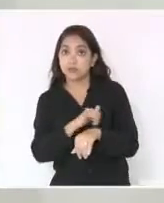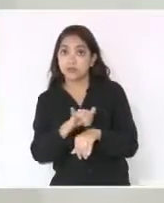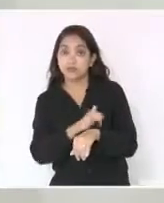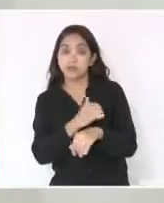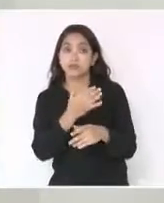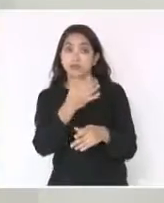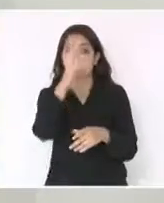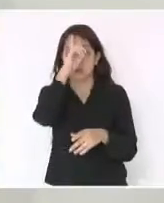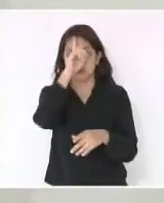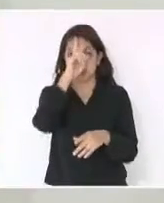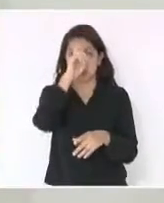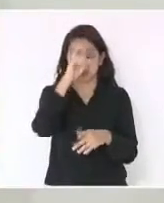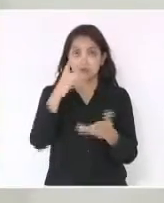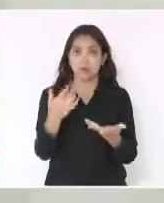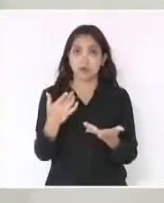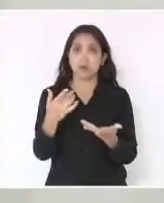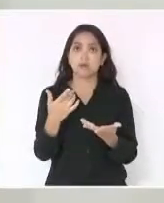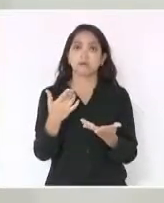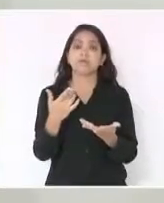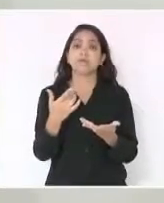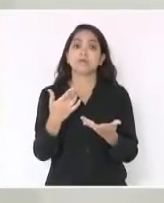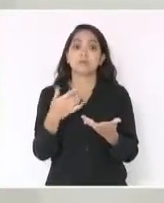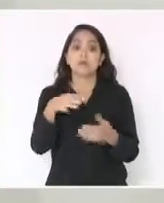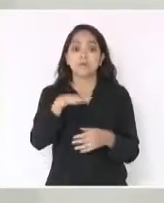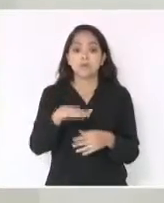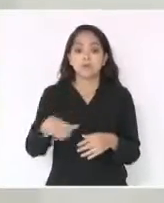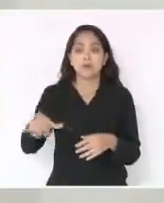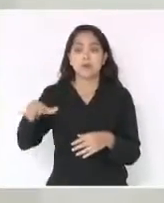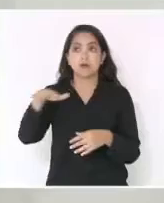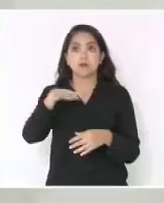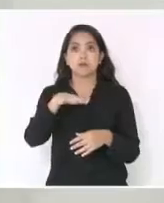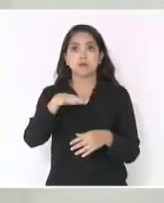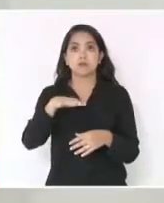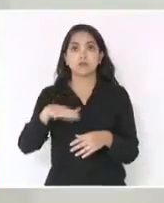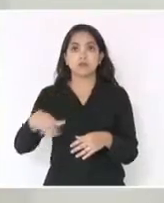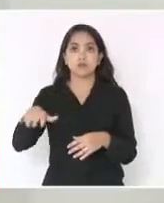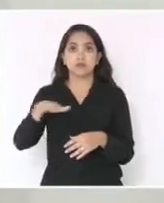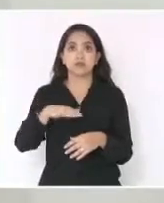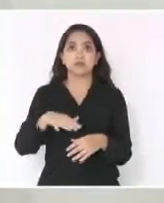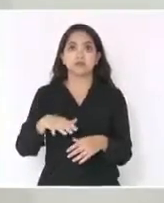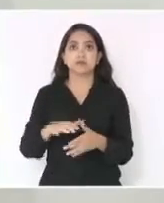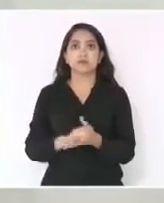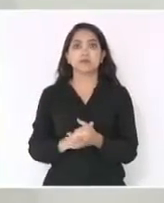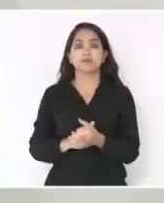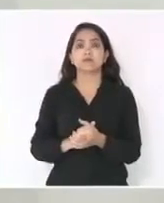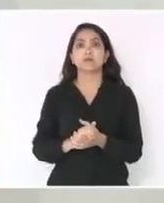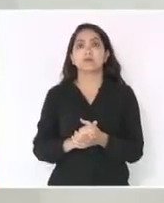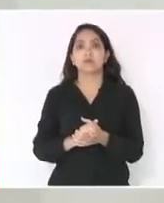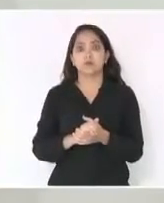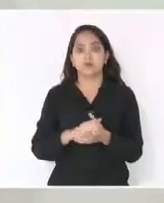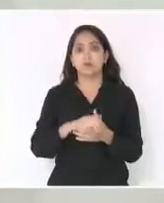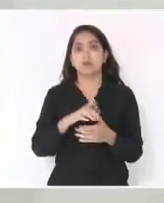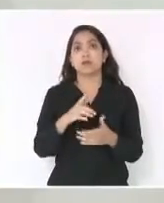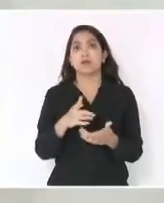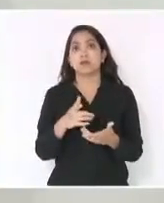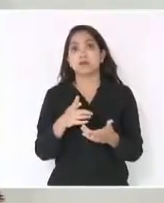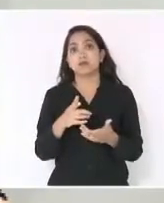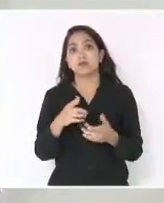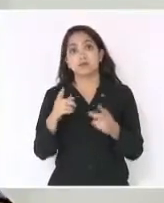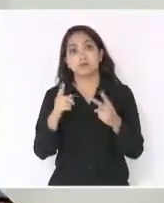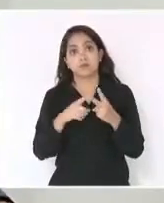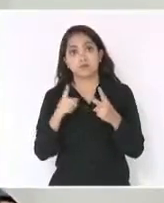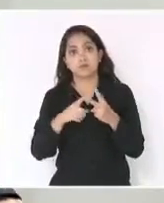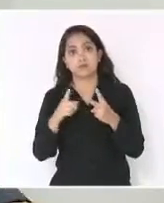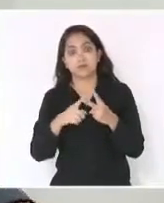quando se votasse onu para alguma área como é o caso específico do hospital de lindóia do sul e segundo lugar uma